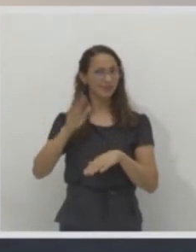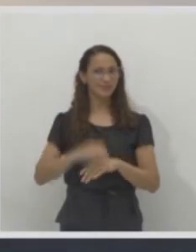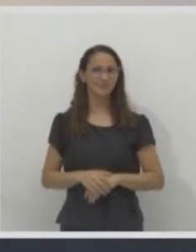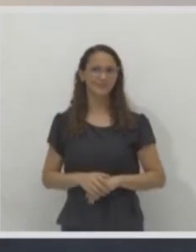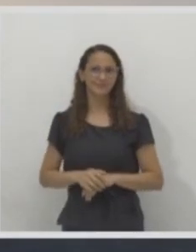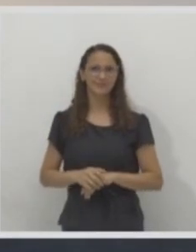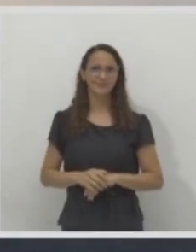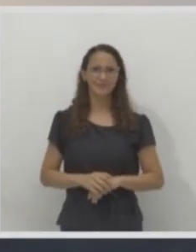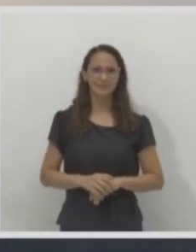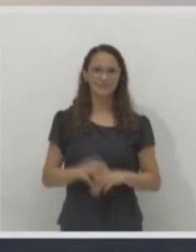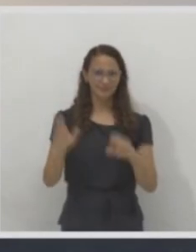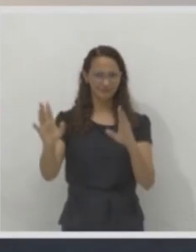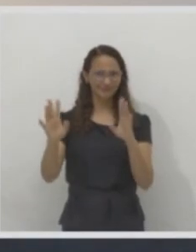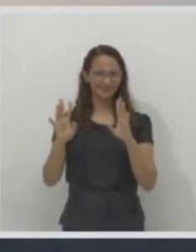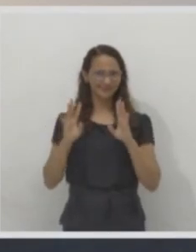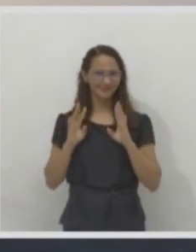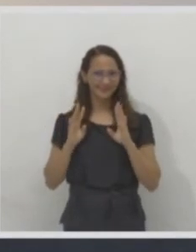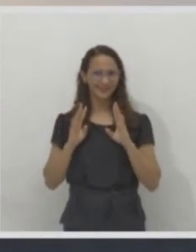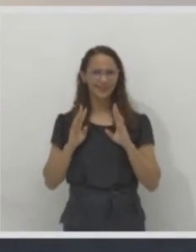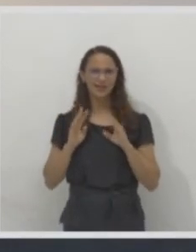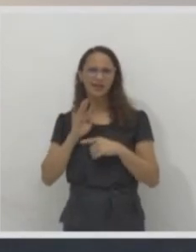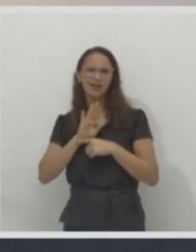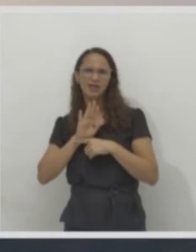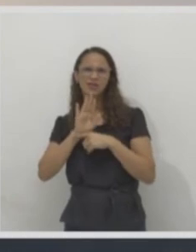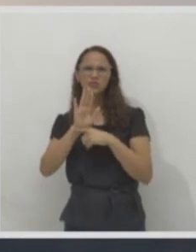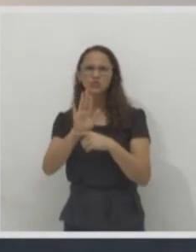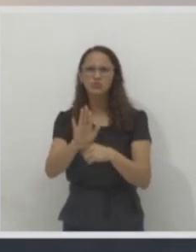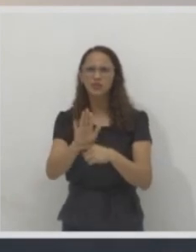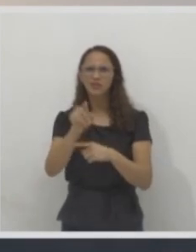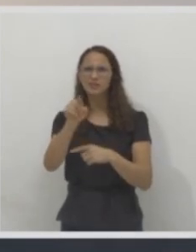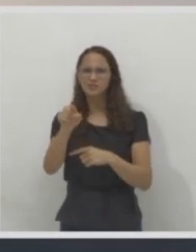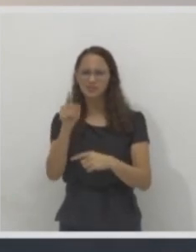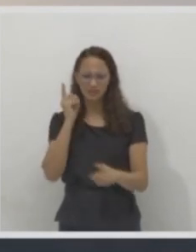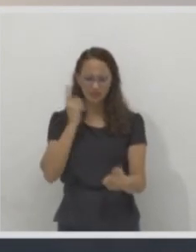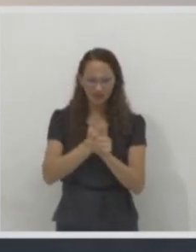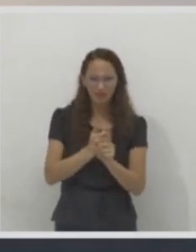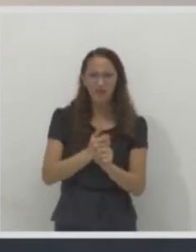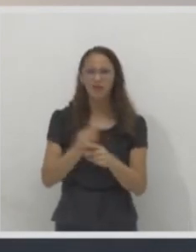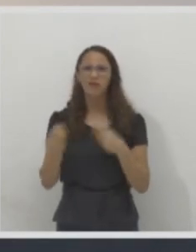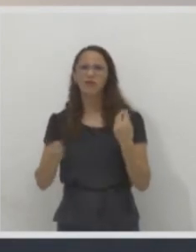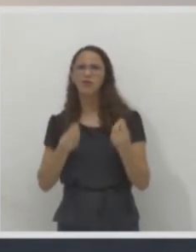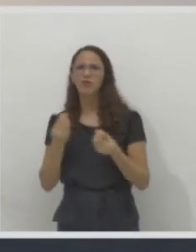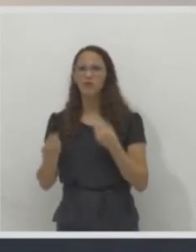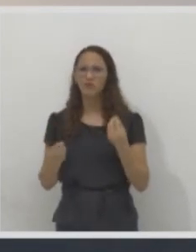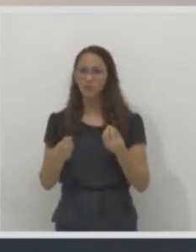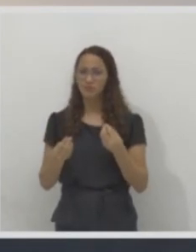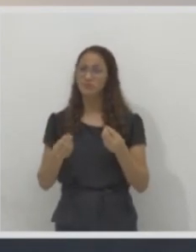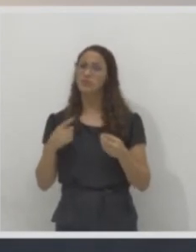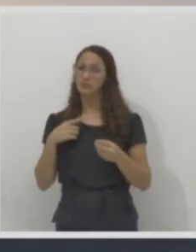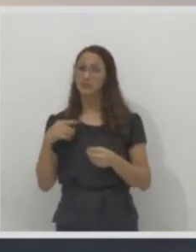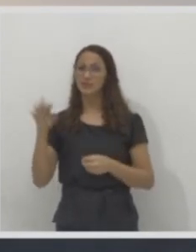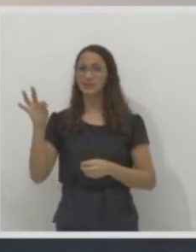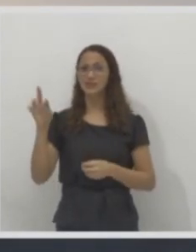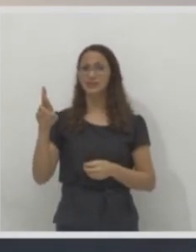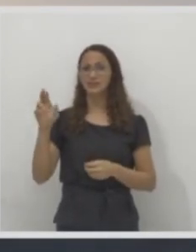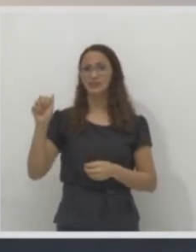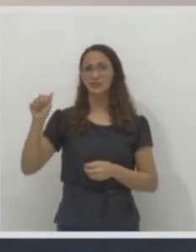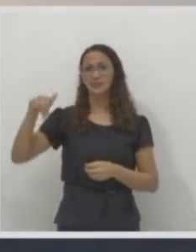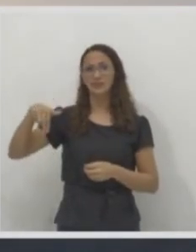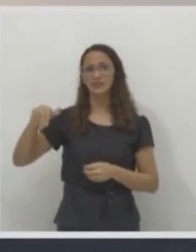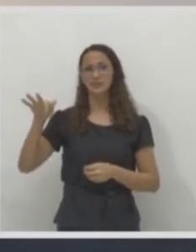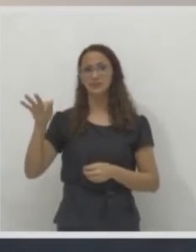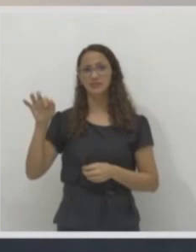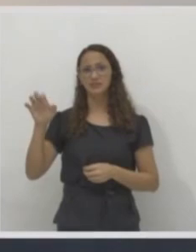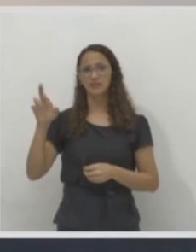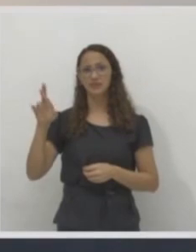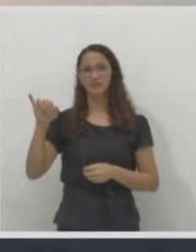quem vai te auxiliar nessas medidas é um instrumento chamado transferidor, para